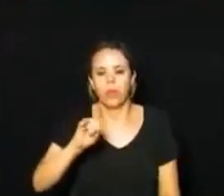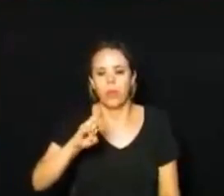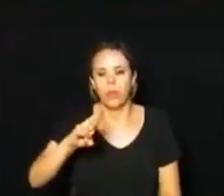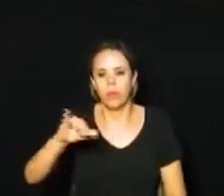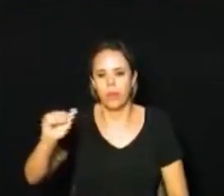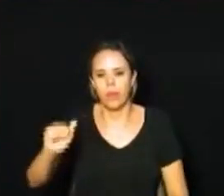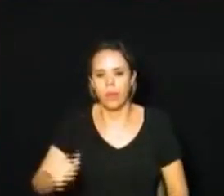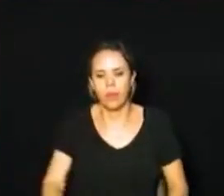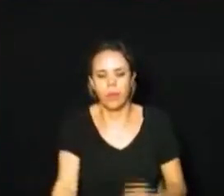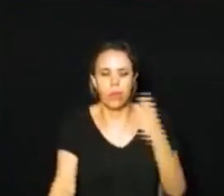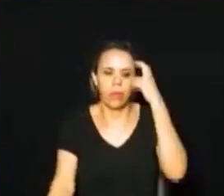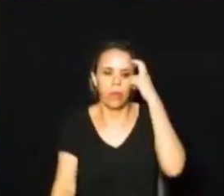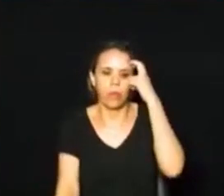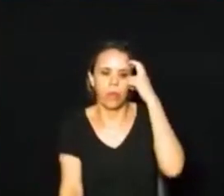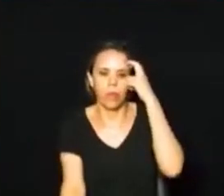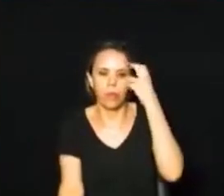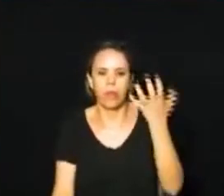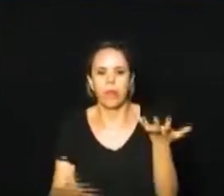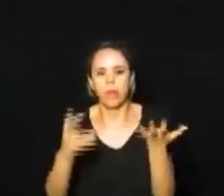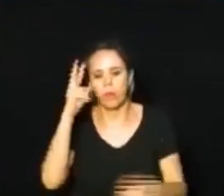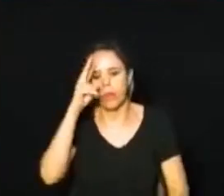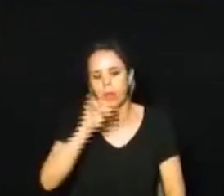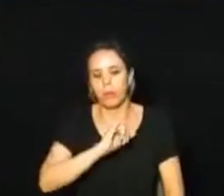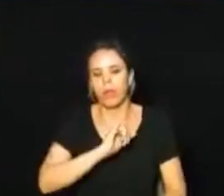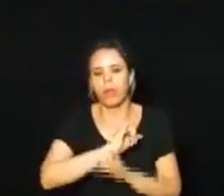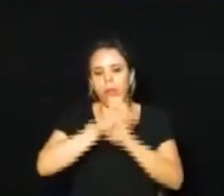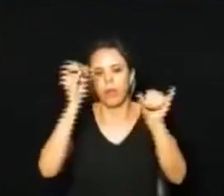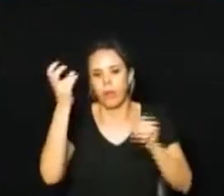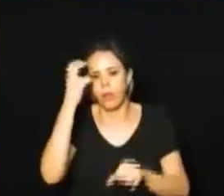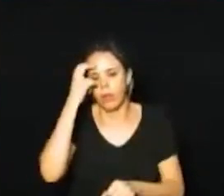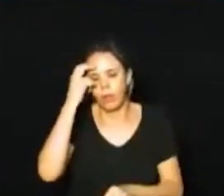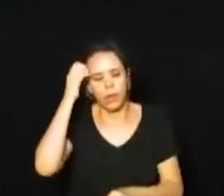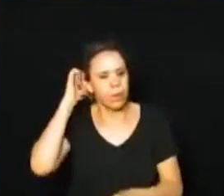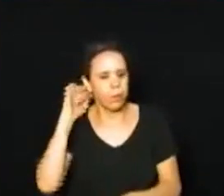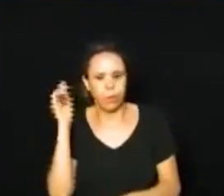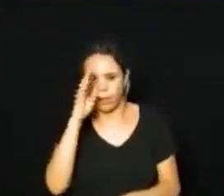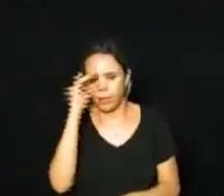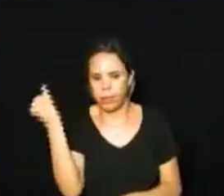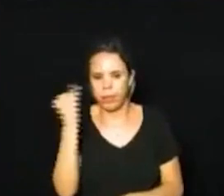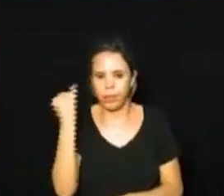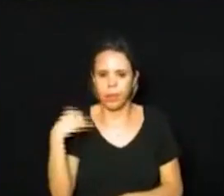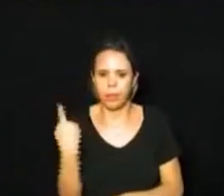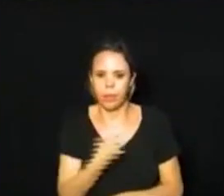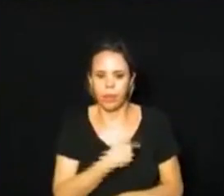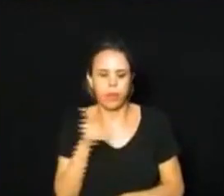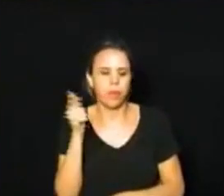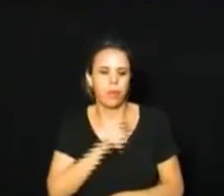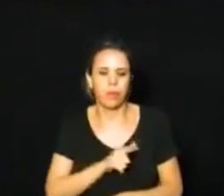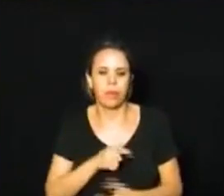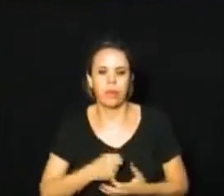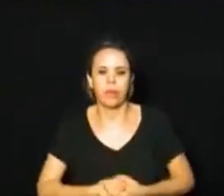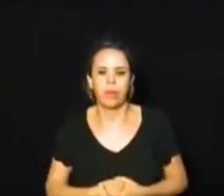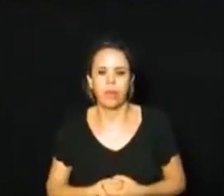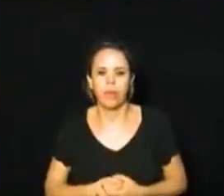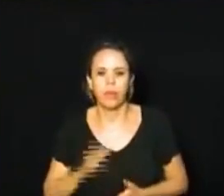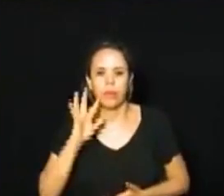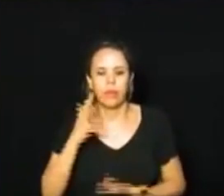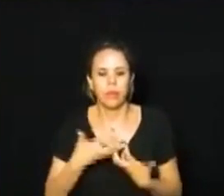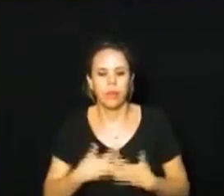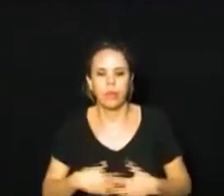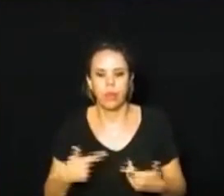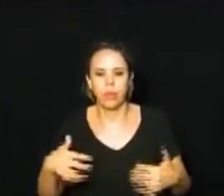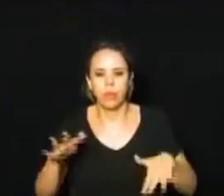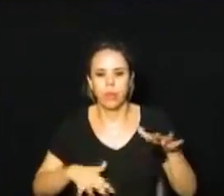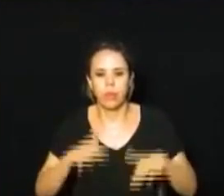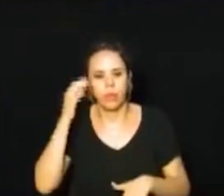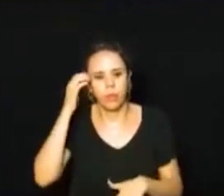tô falando na cultura eu quero lembrá-los que a cultura é fundamental para que a gente consiga resgatar